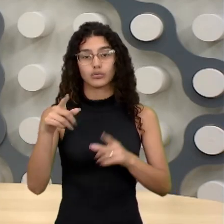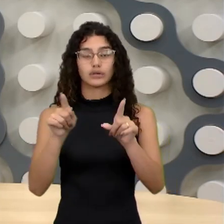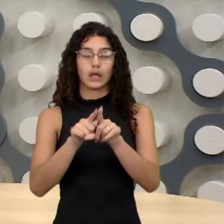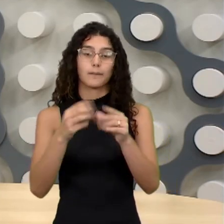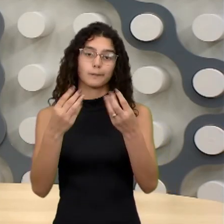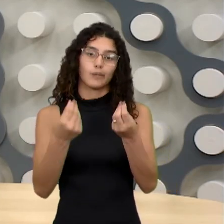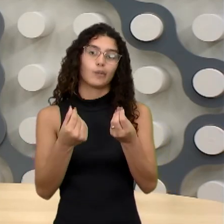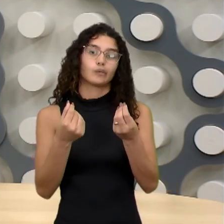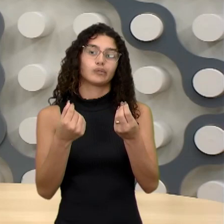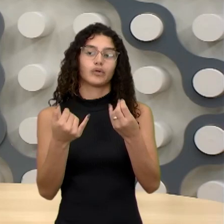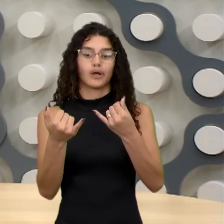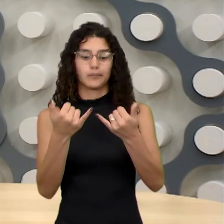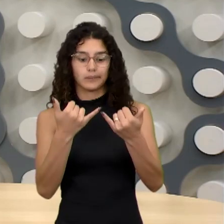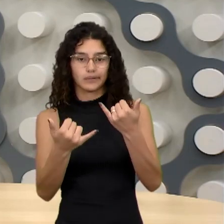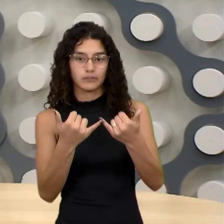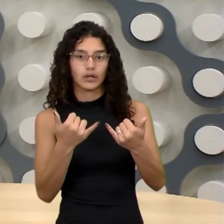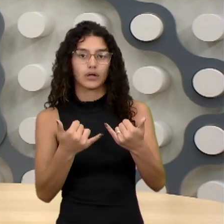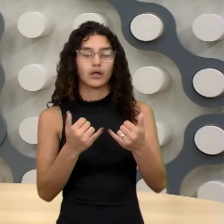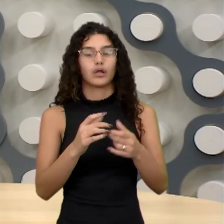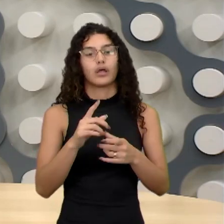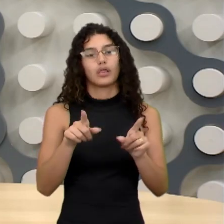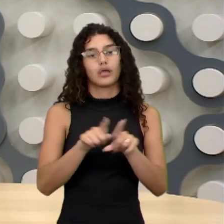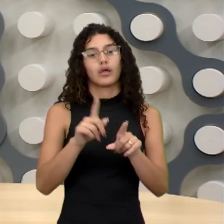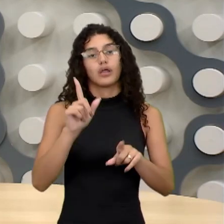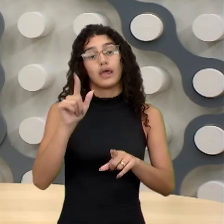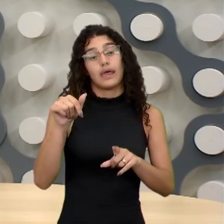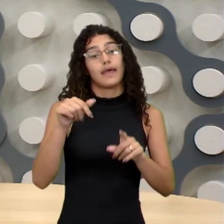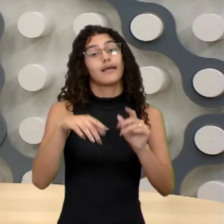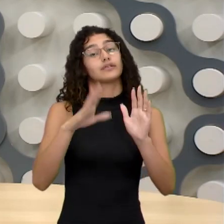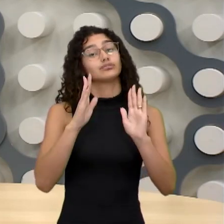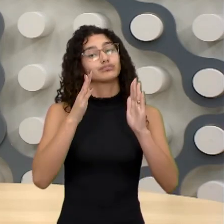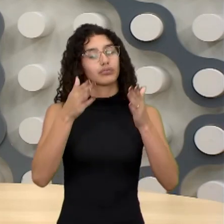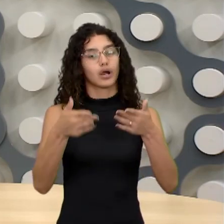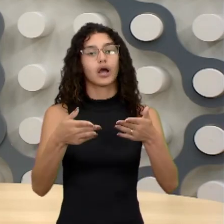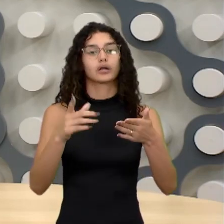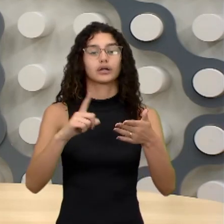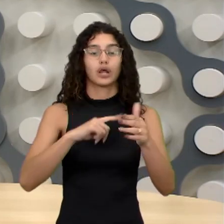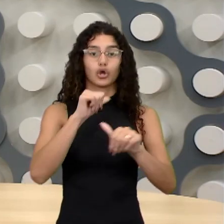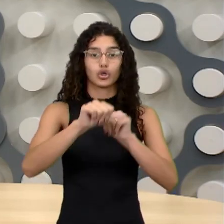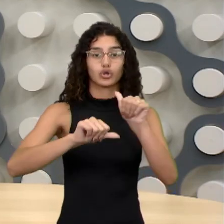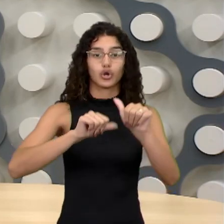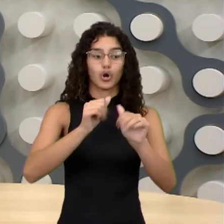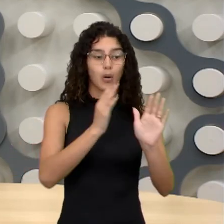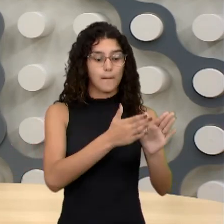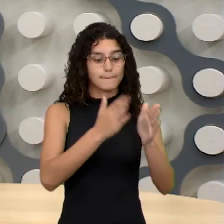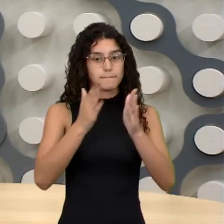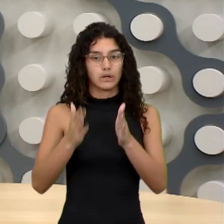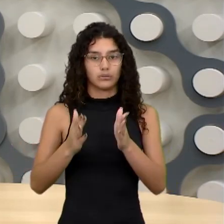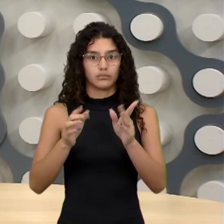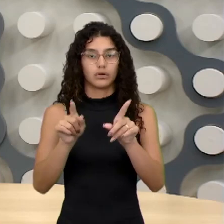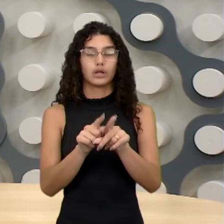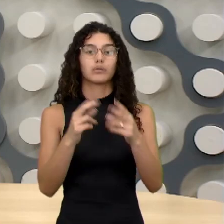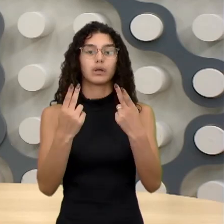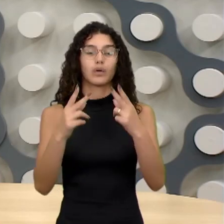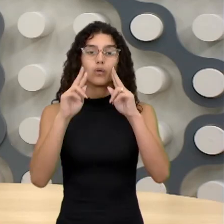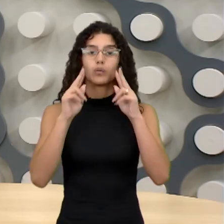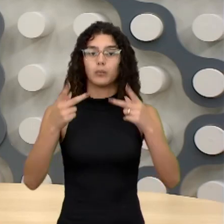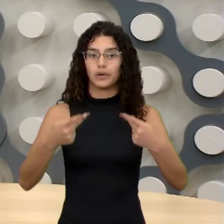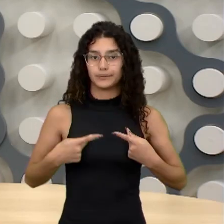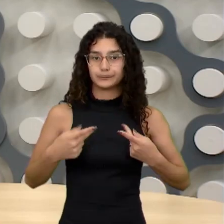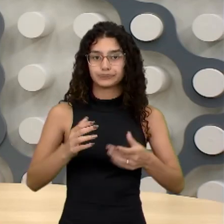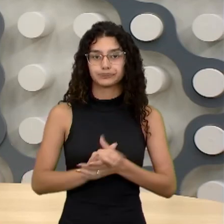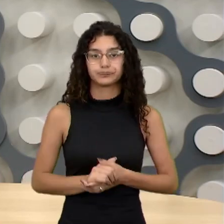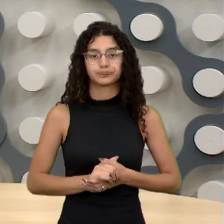né, de repente a extinção deles. Então é um fato determinante que faz com que mude um período, né, e é a mesma coisa do ser humano.